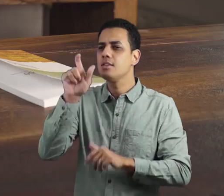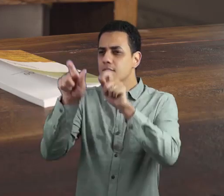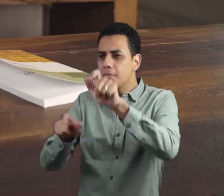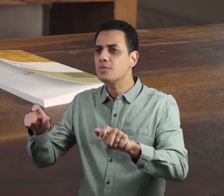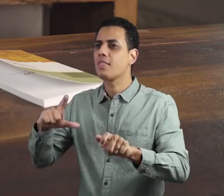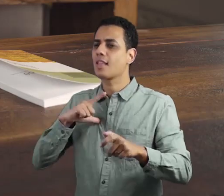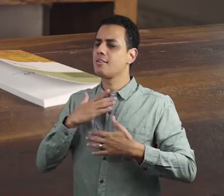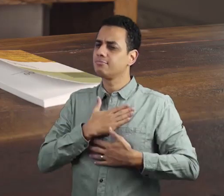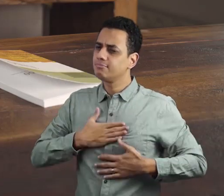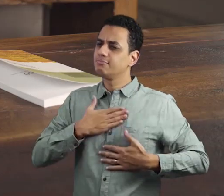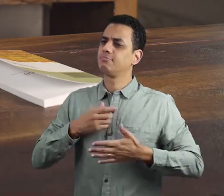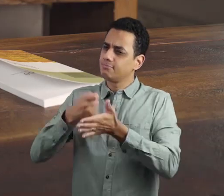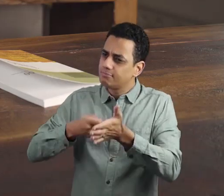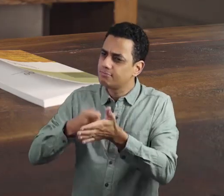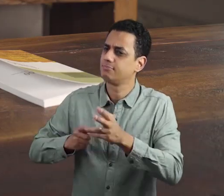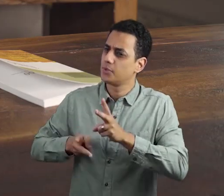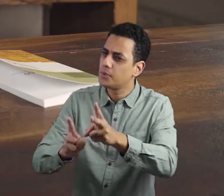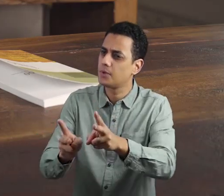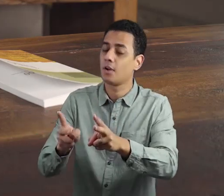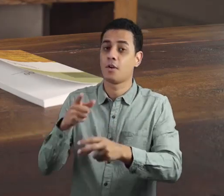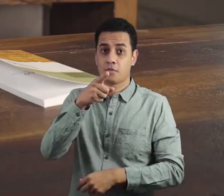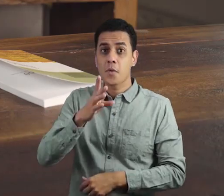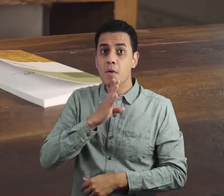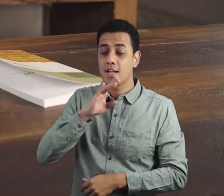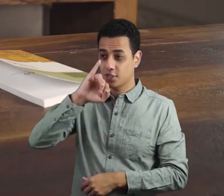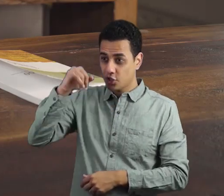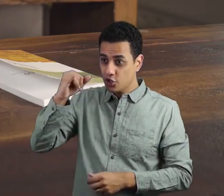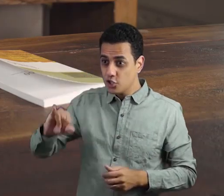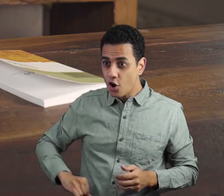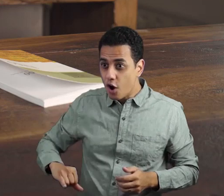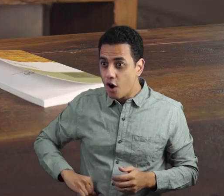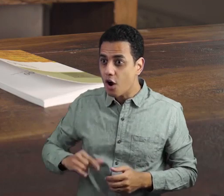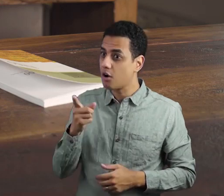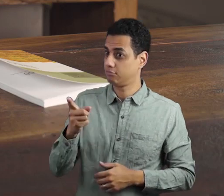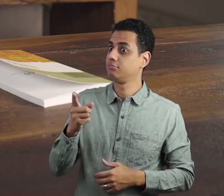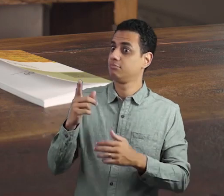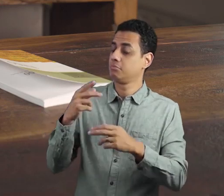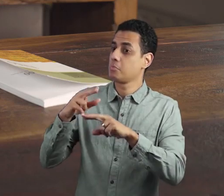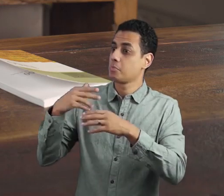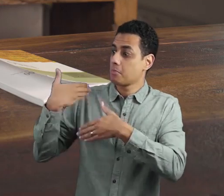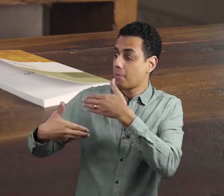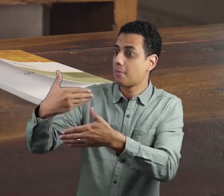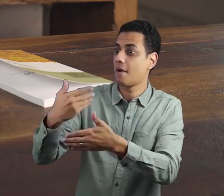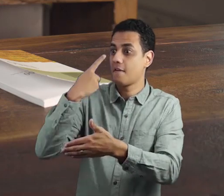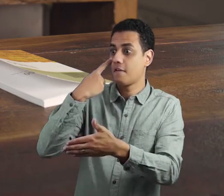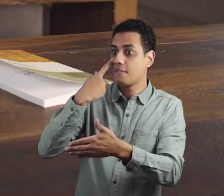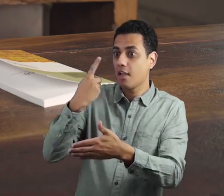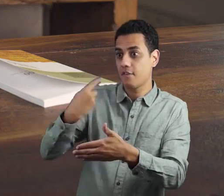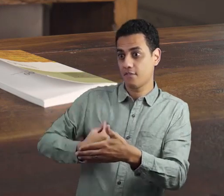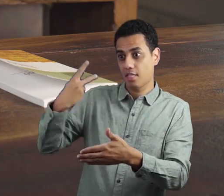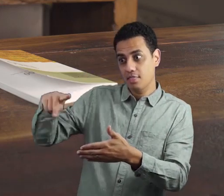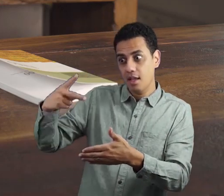quando fala de provações, ele fala que no meio da provação nós precisamos esperar em